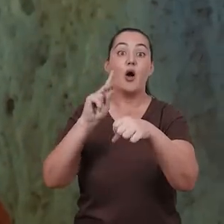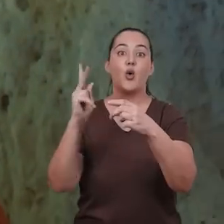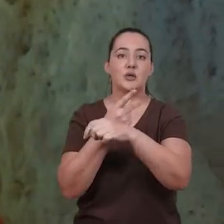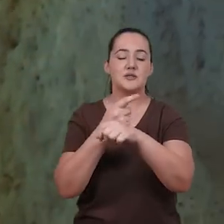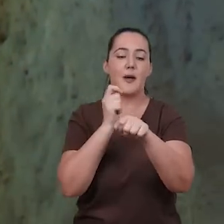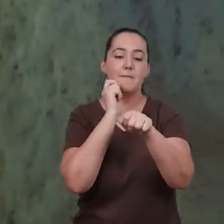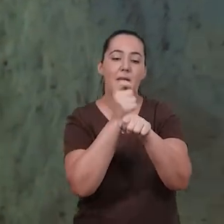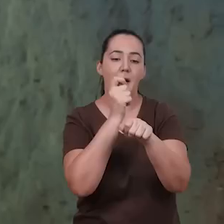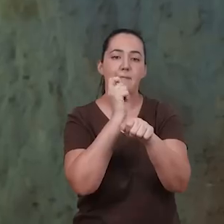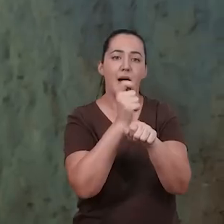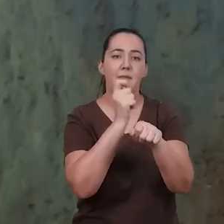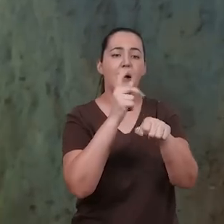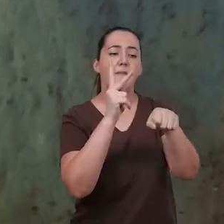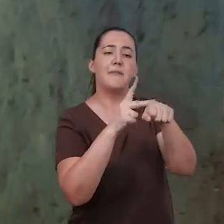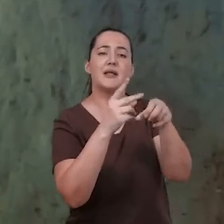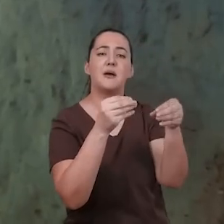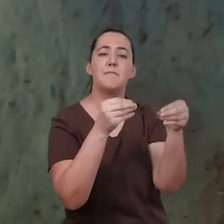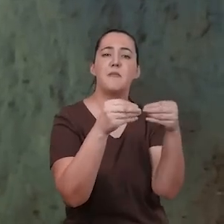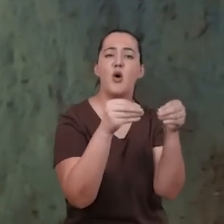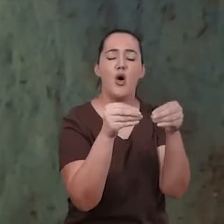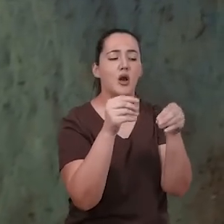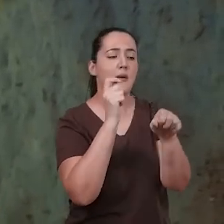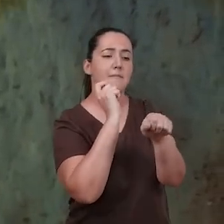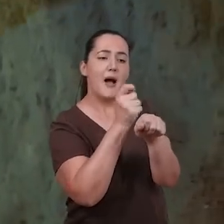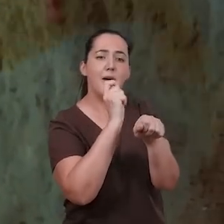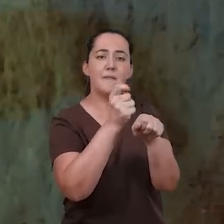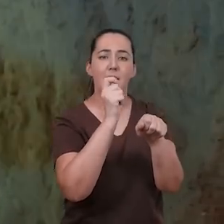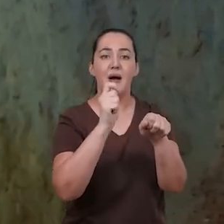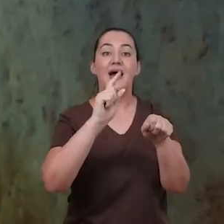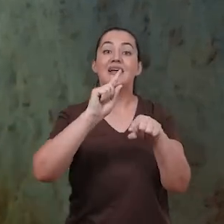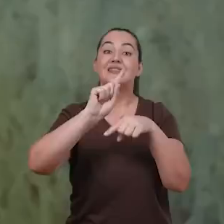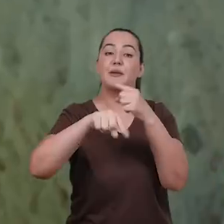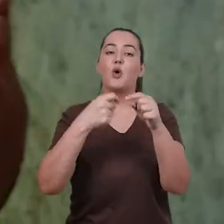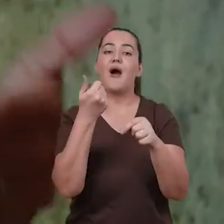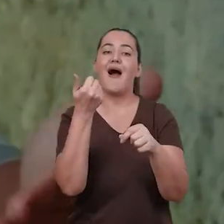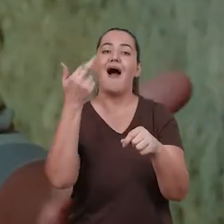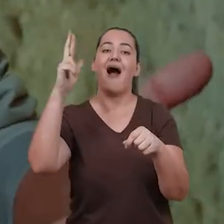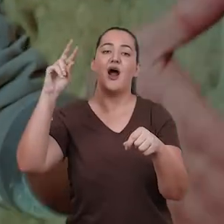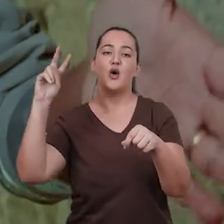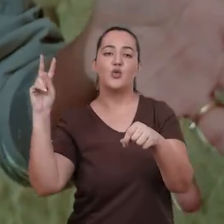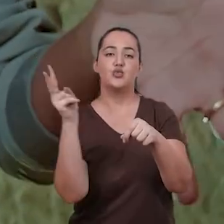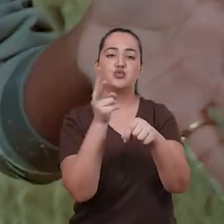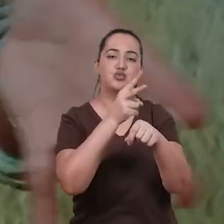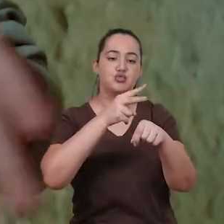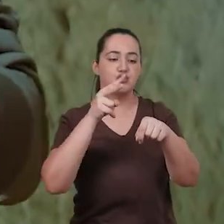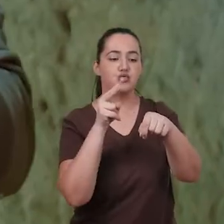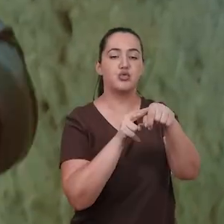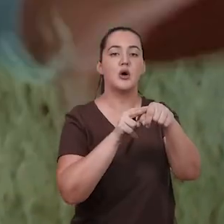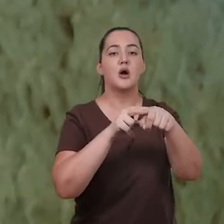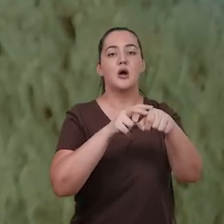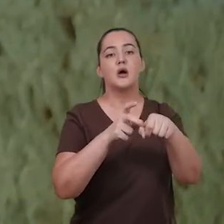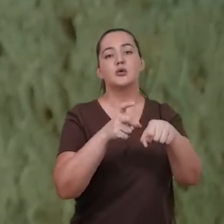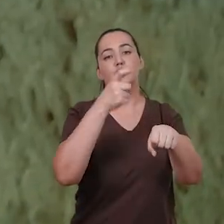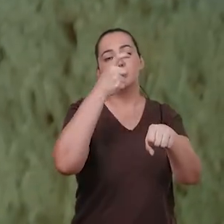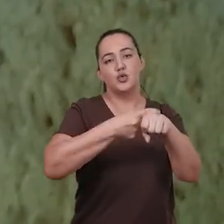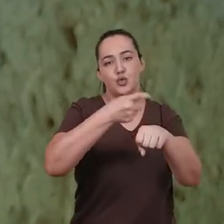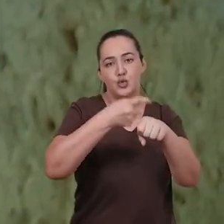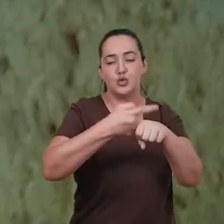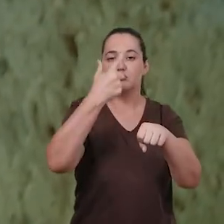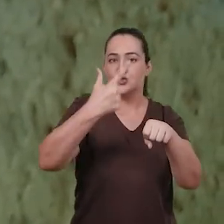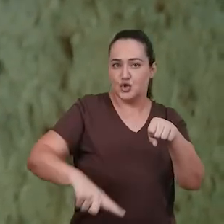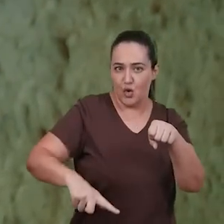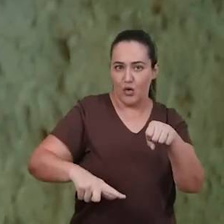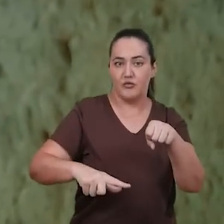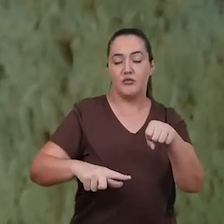iam batendo e fazendo essa sala, esses cômodos. Depois, é claro, com a entrada do oxigênio, a